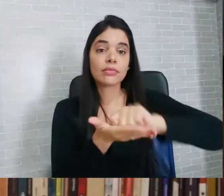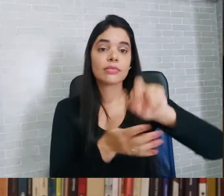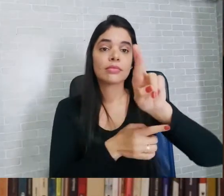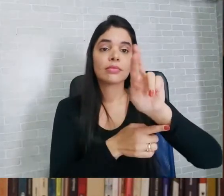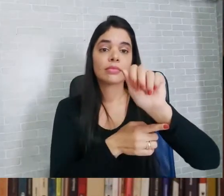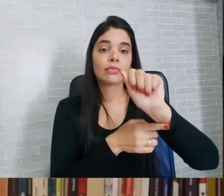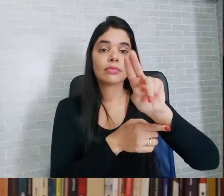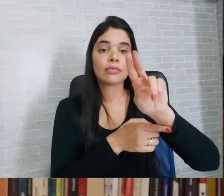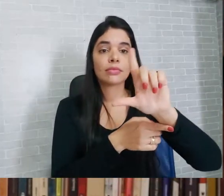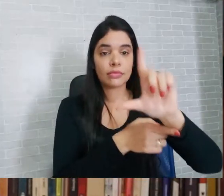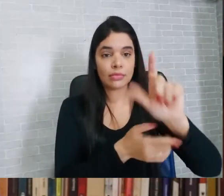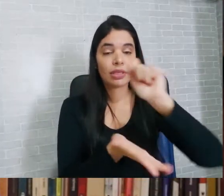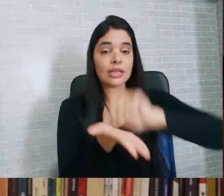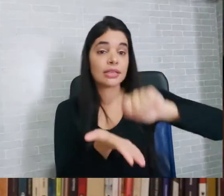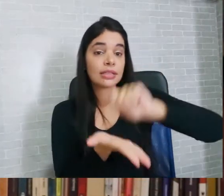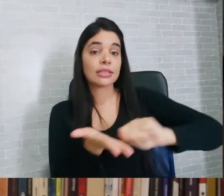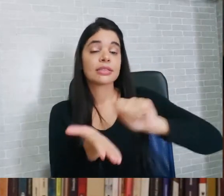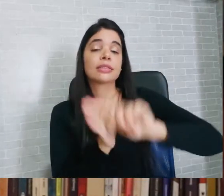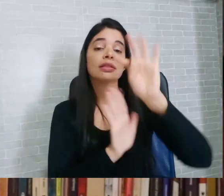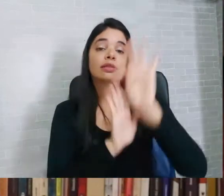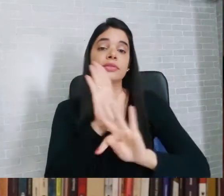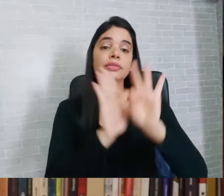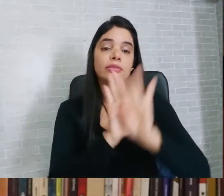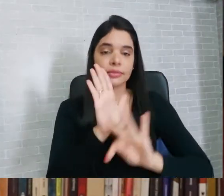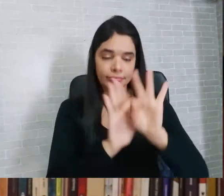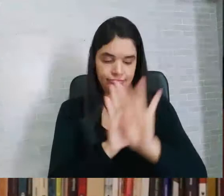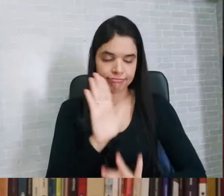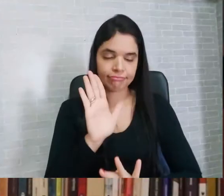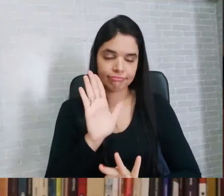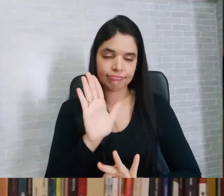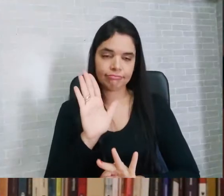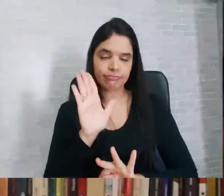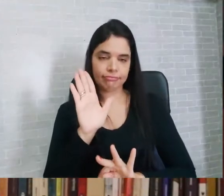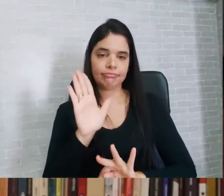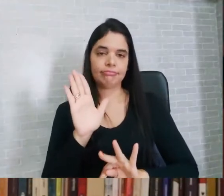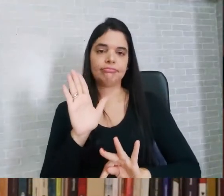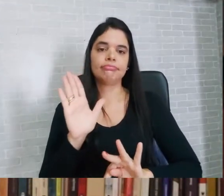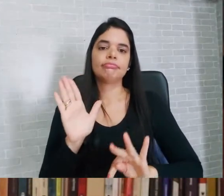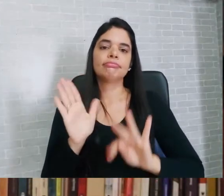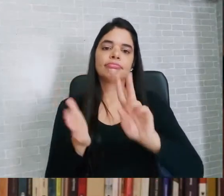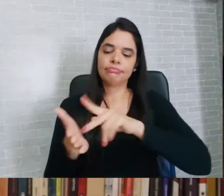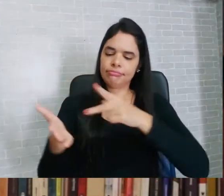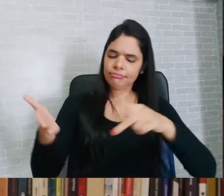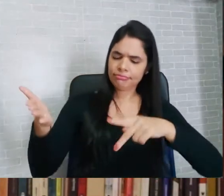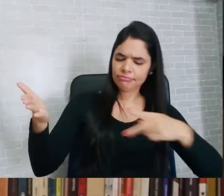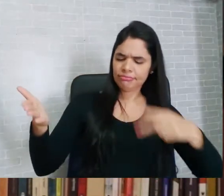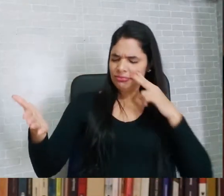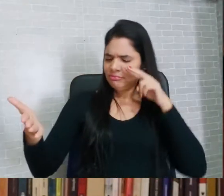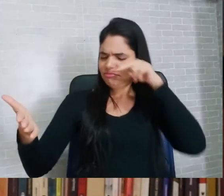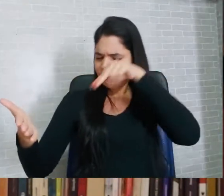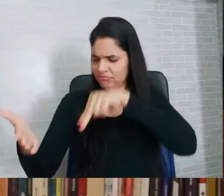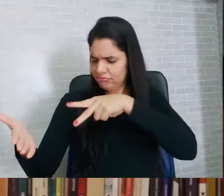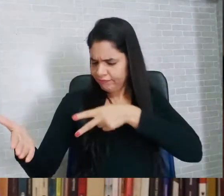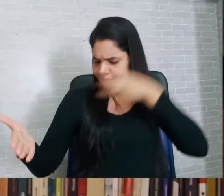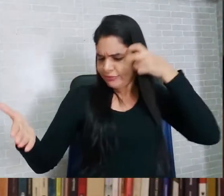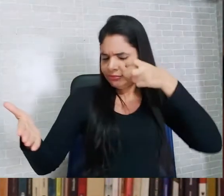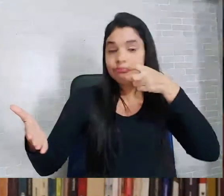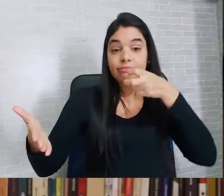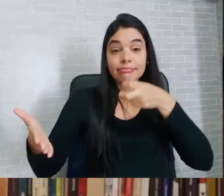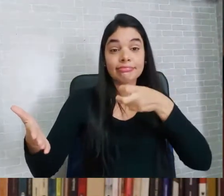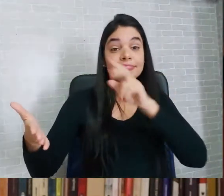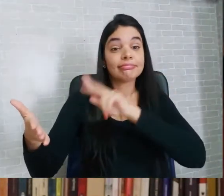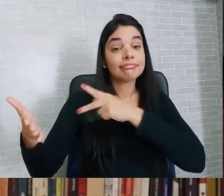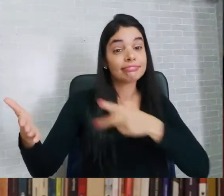ele escreve um texto que se chama Regard sur la poésie guianaise, Olhares sobre a poesia